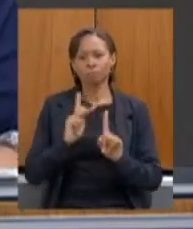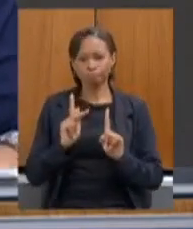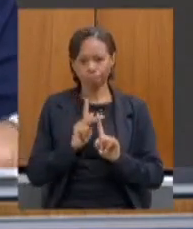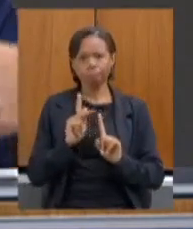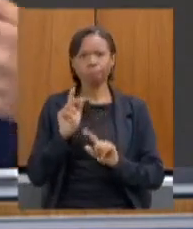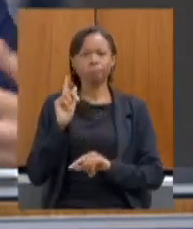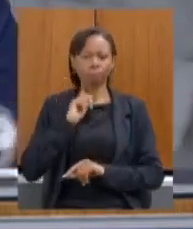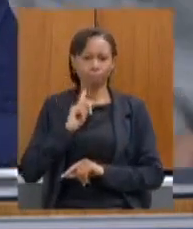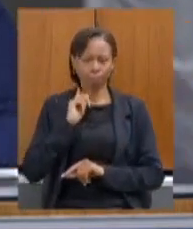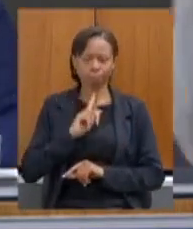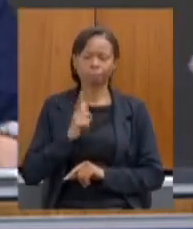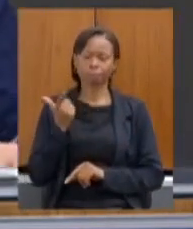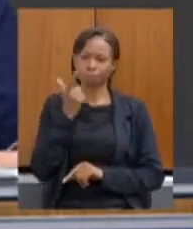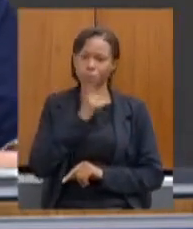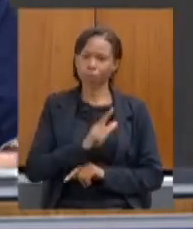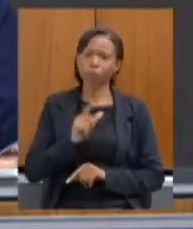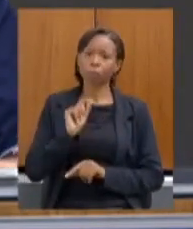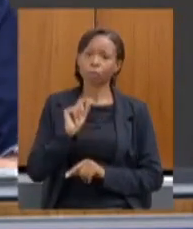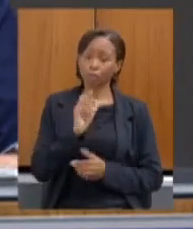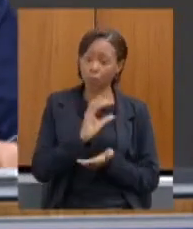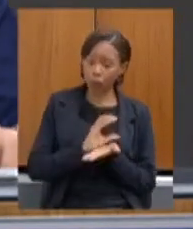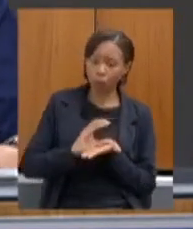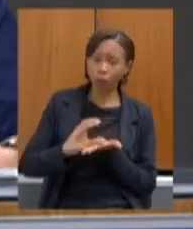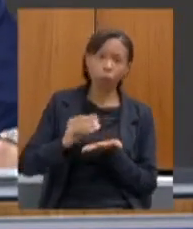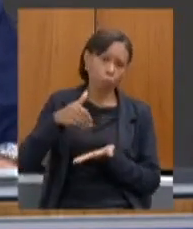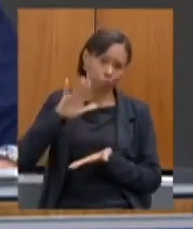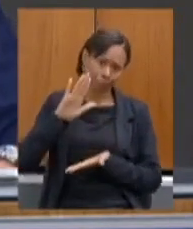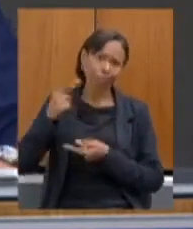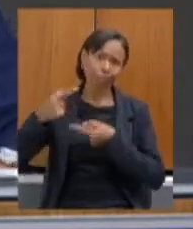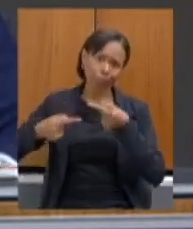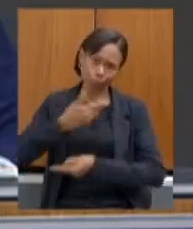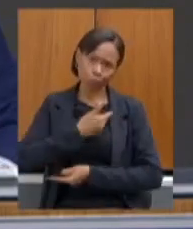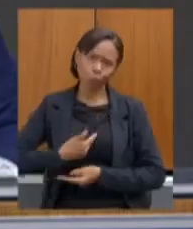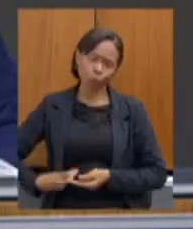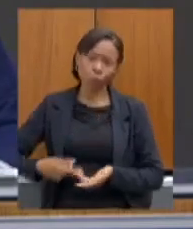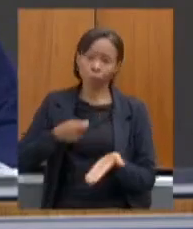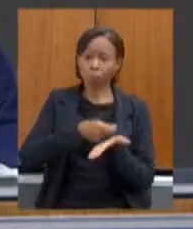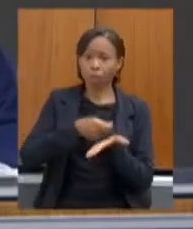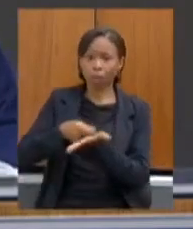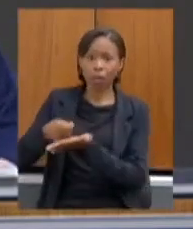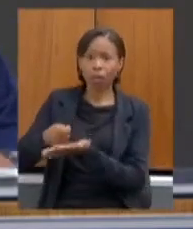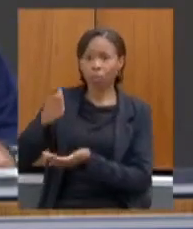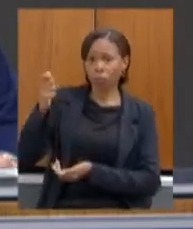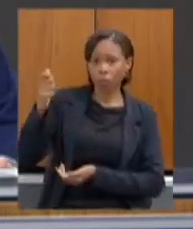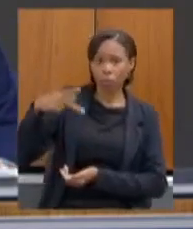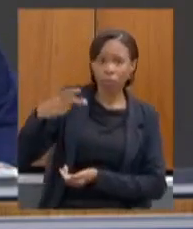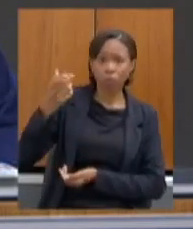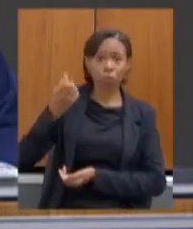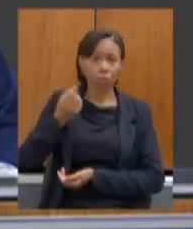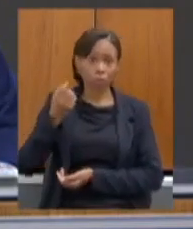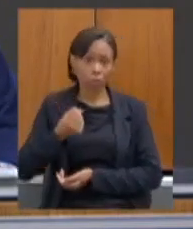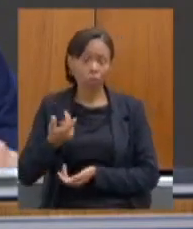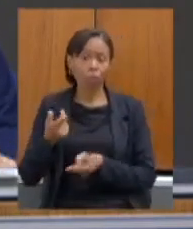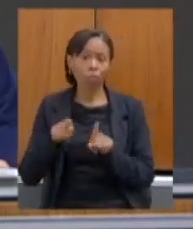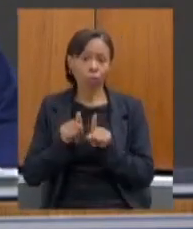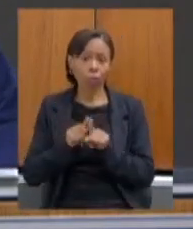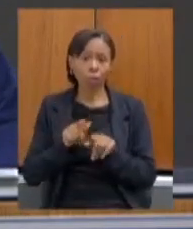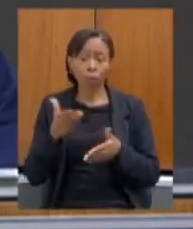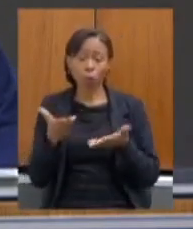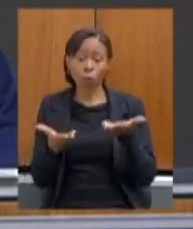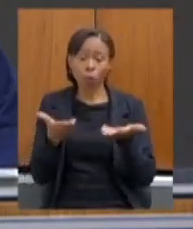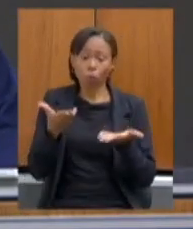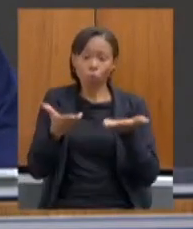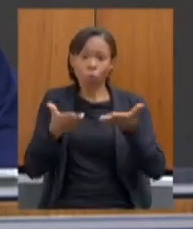que garante mais recursos para políticas públicas, mostra estabilidade para pagamentos de aposentadorias e pensões, e um equilíbrio fiscal garantindo 2